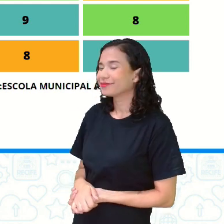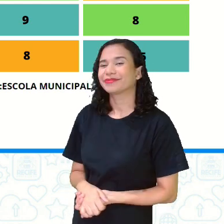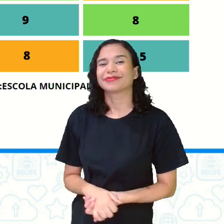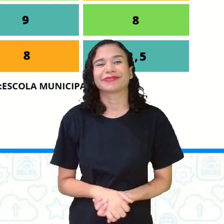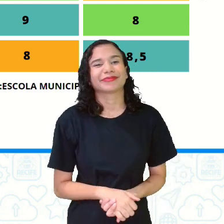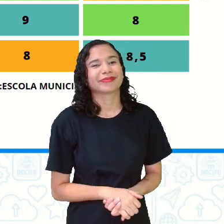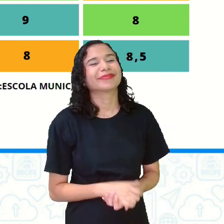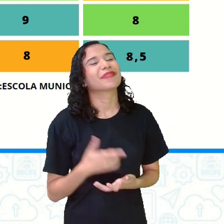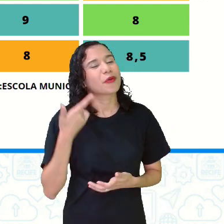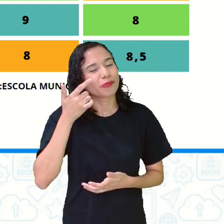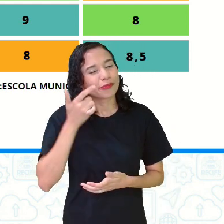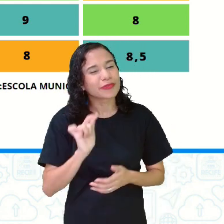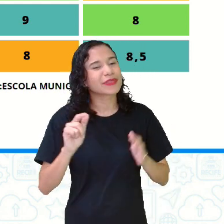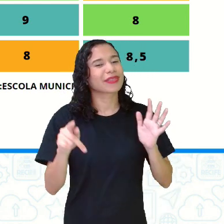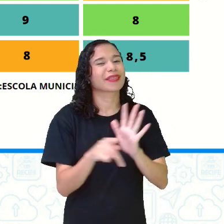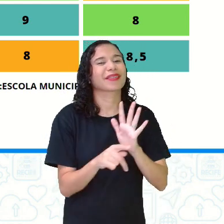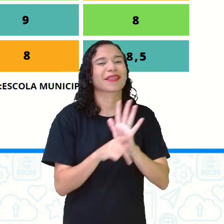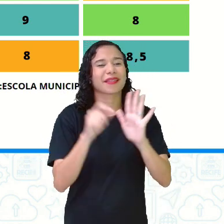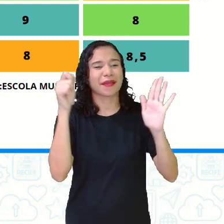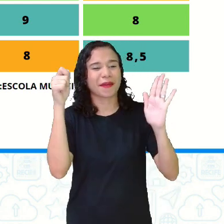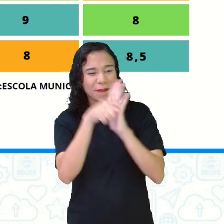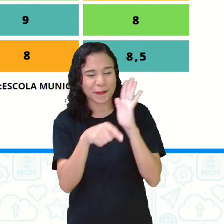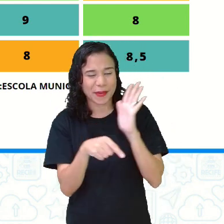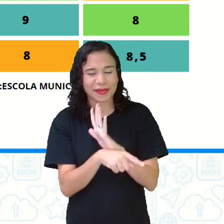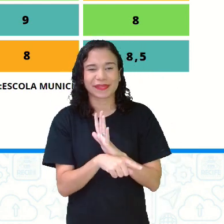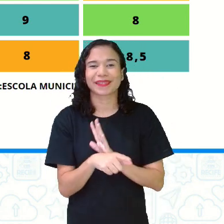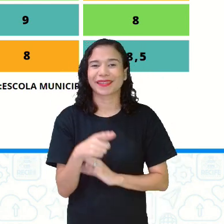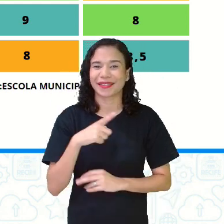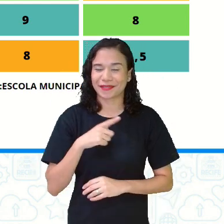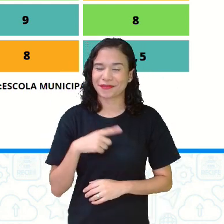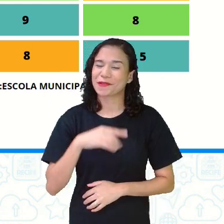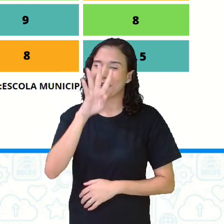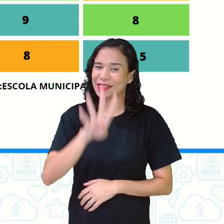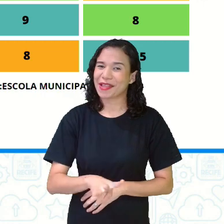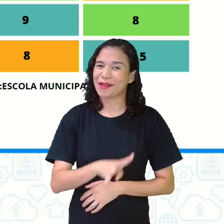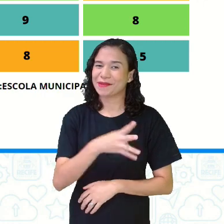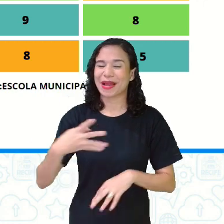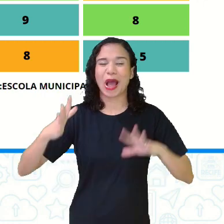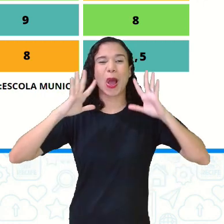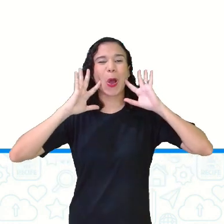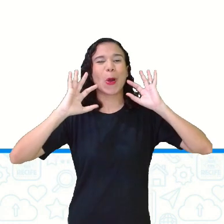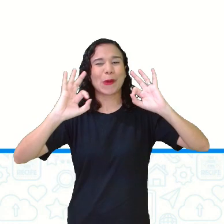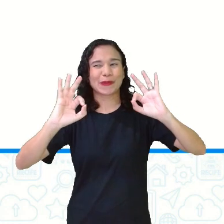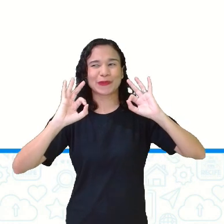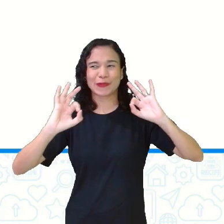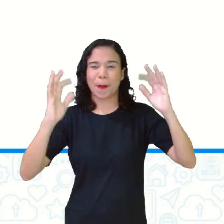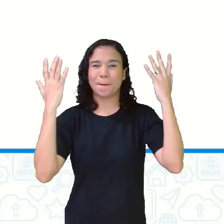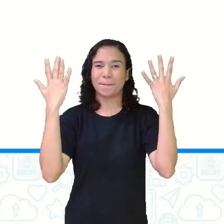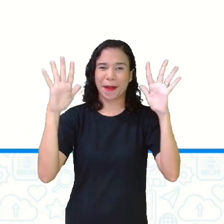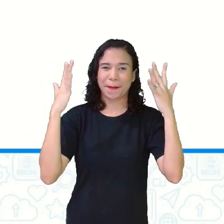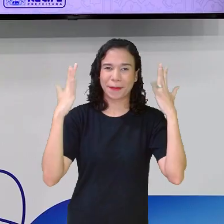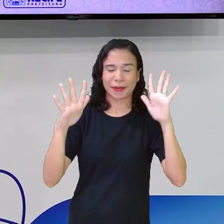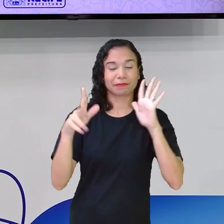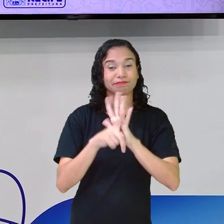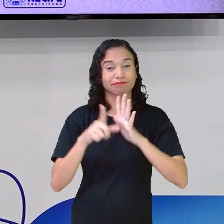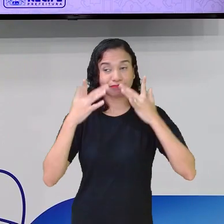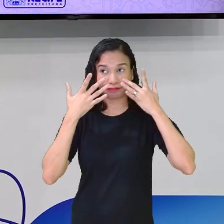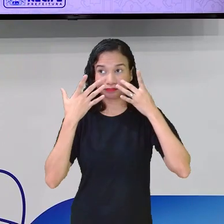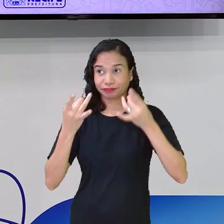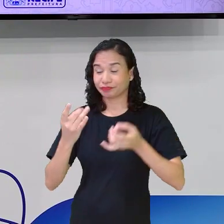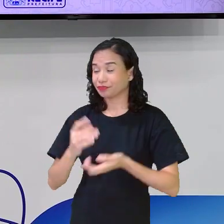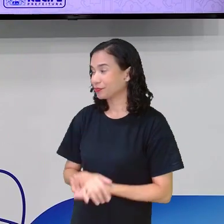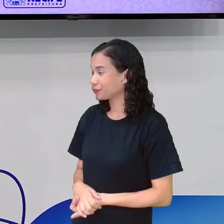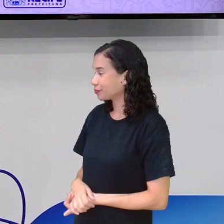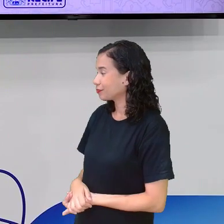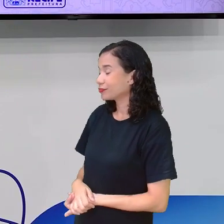Pablo gabaritando as questões de tabela. Muito bem, vocês estão muito atentos. Vamos